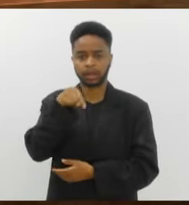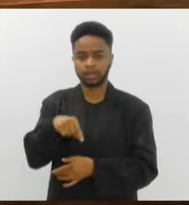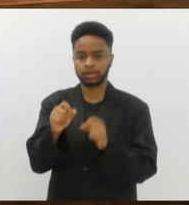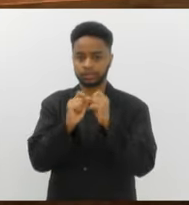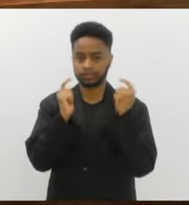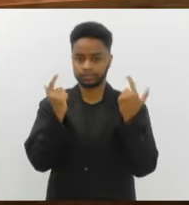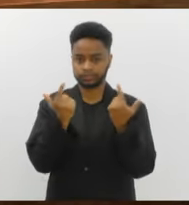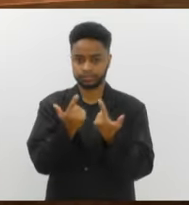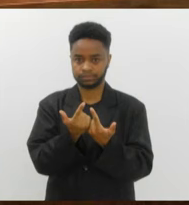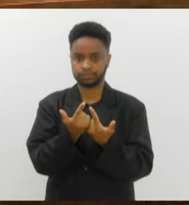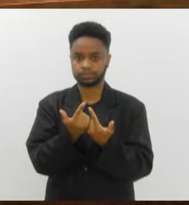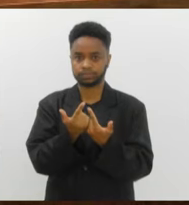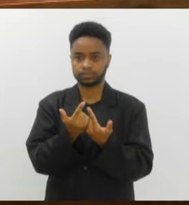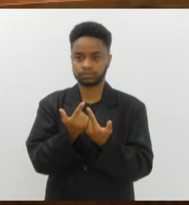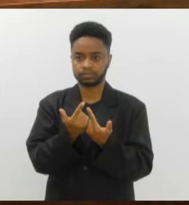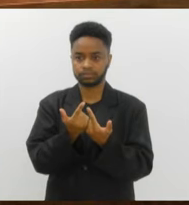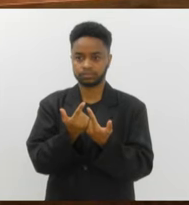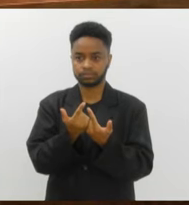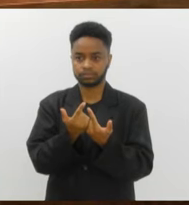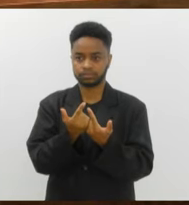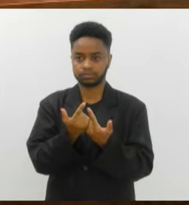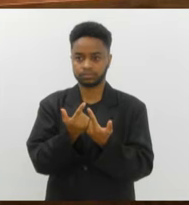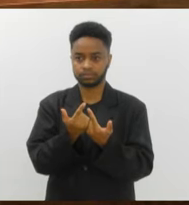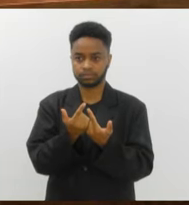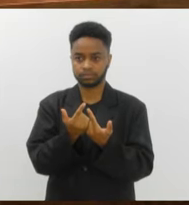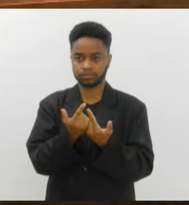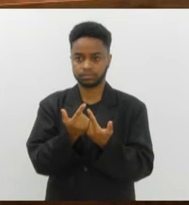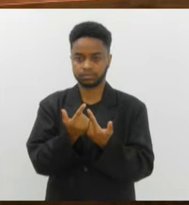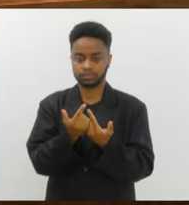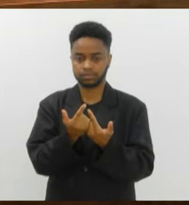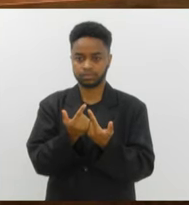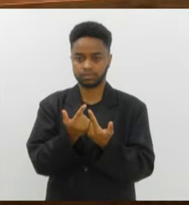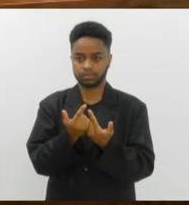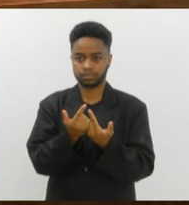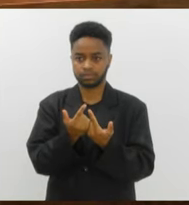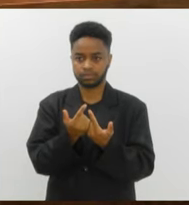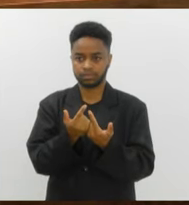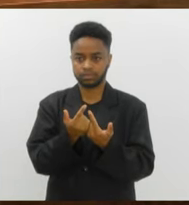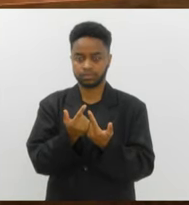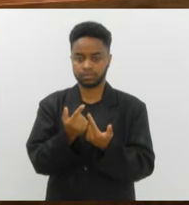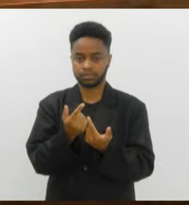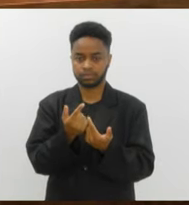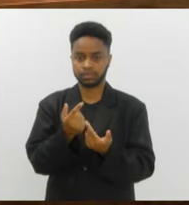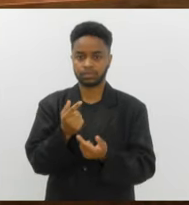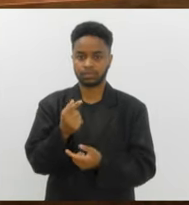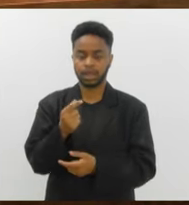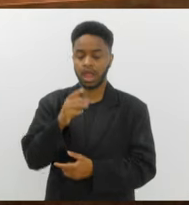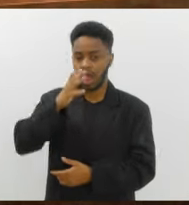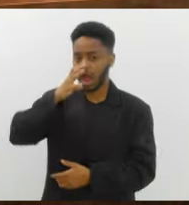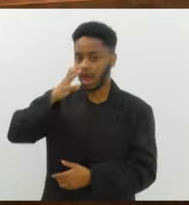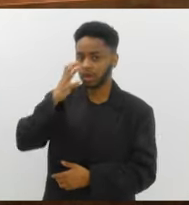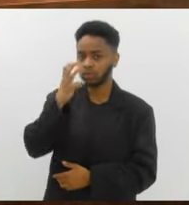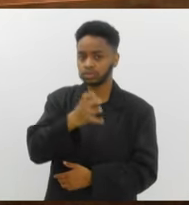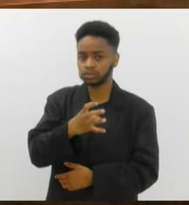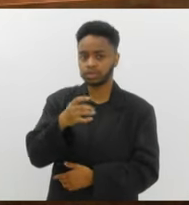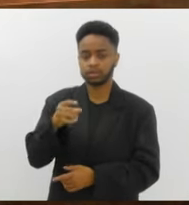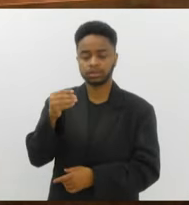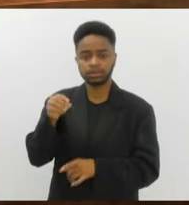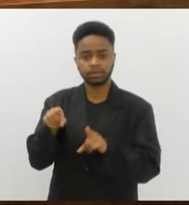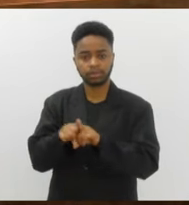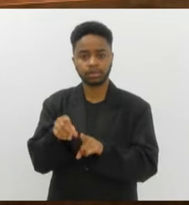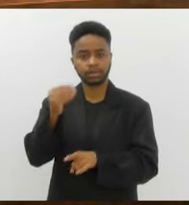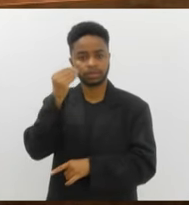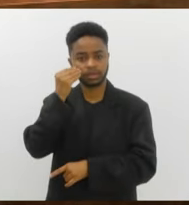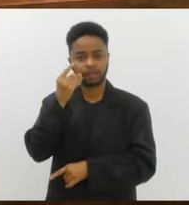casa como palco eleitoral, falando de rachadinha, acusando, querendo incriminar o senador